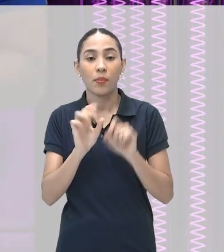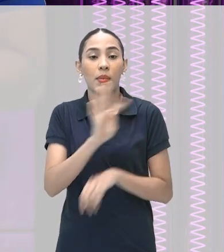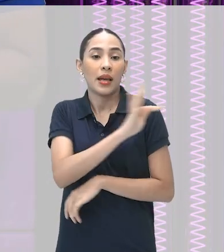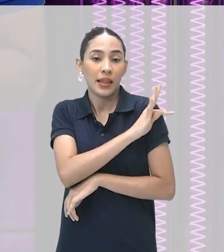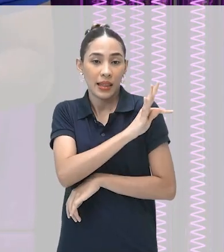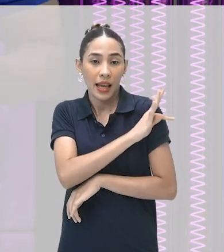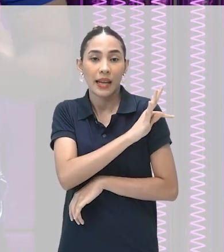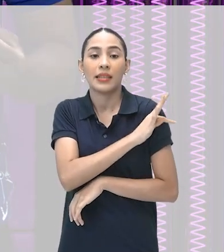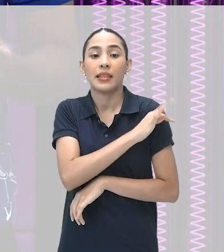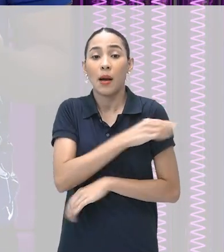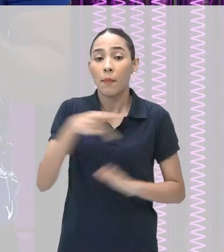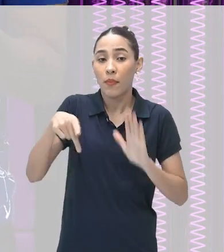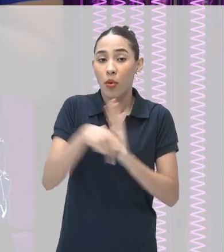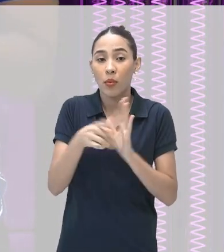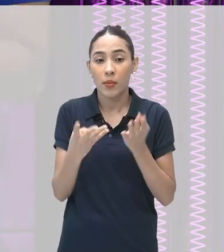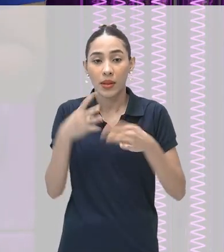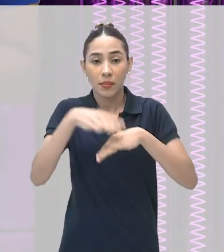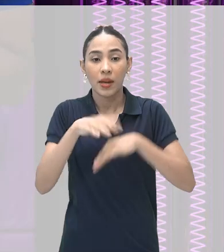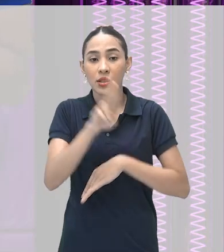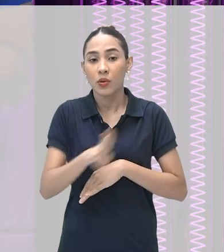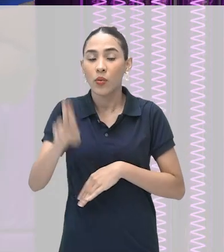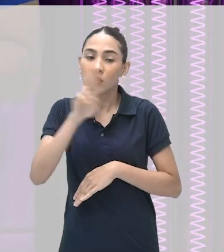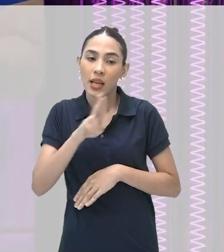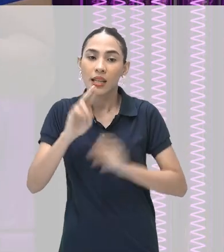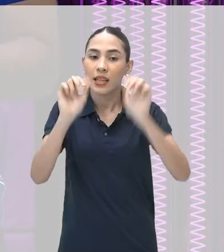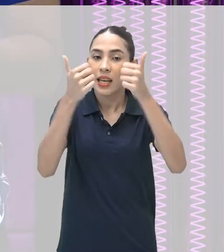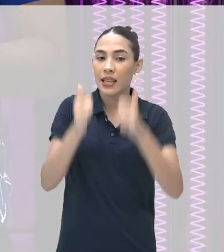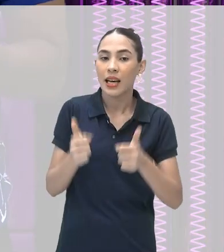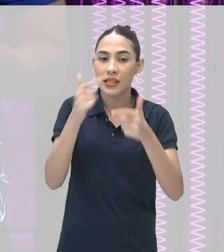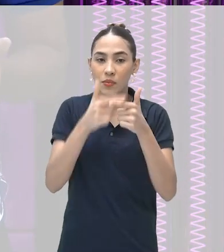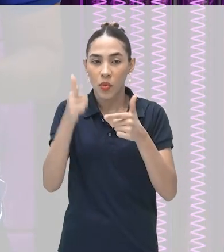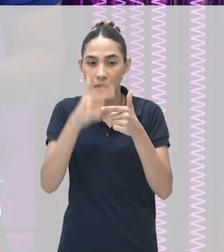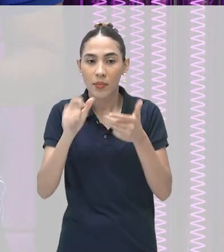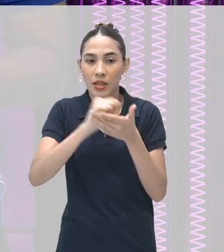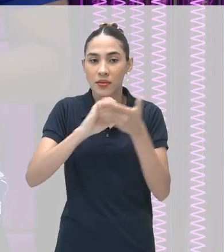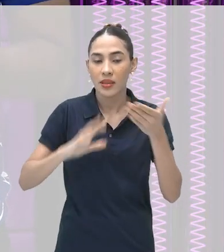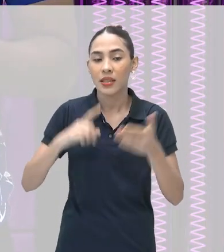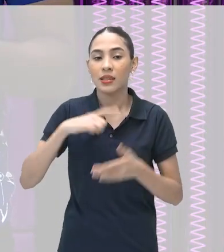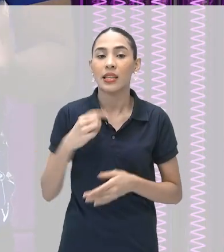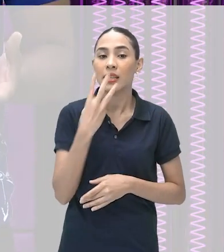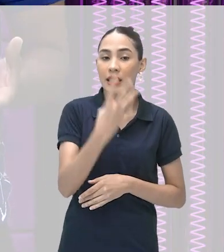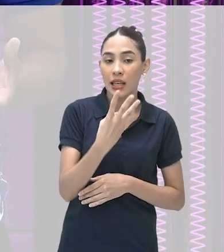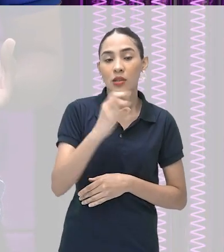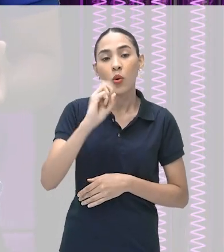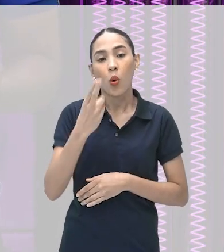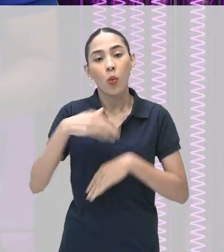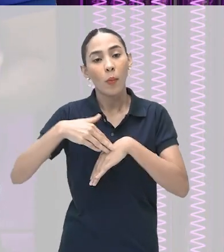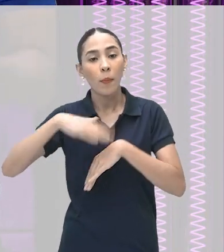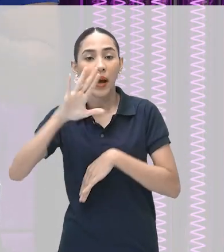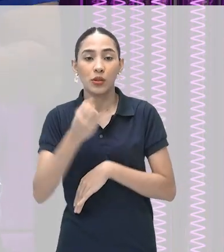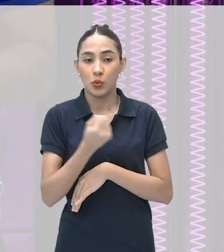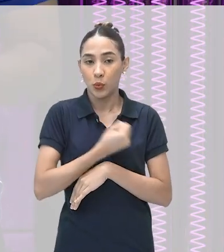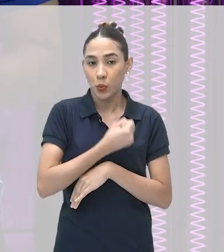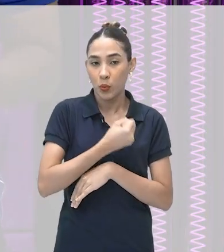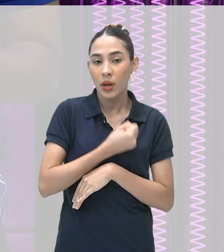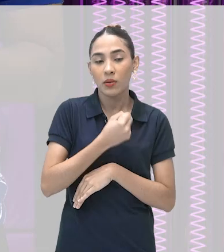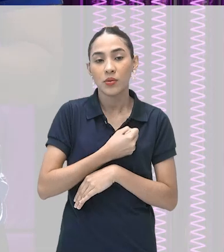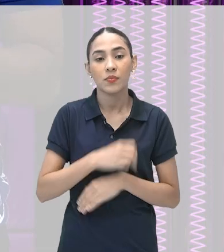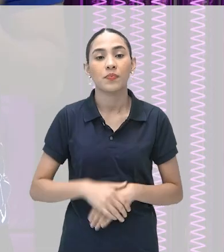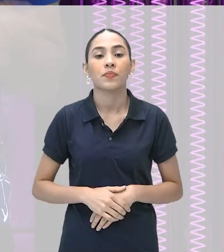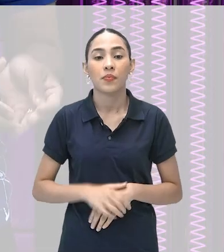técnica matemática empregada na resolução de problemas que inclui três ou mais variáveis proporcionais, ou como a gente